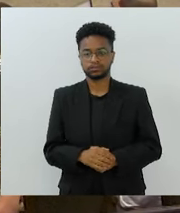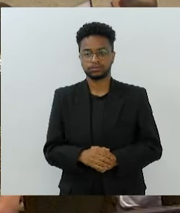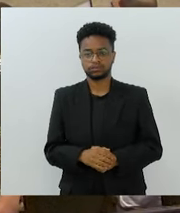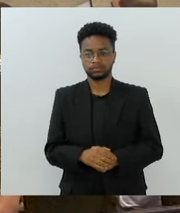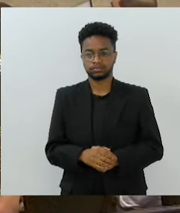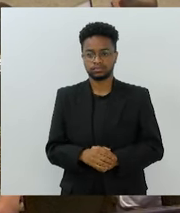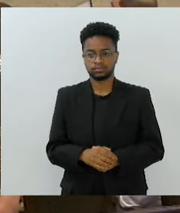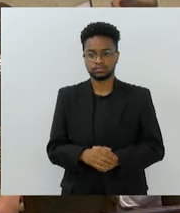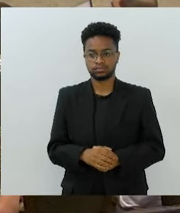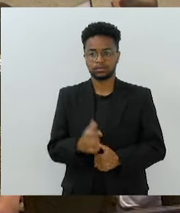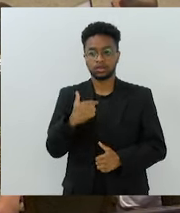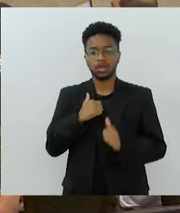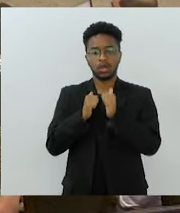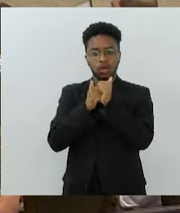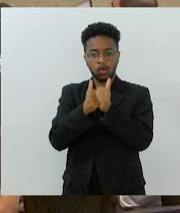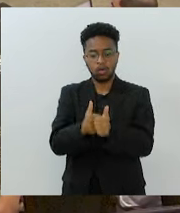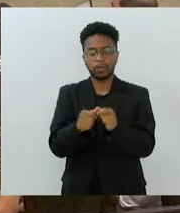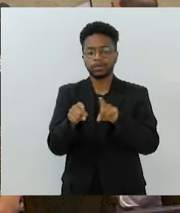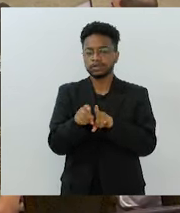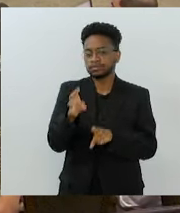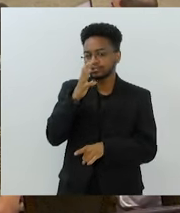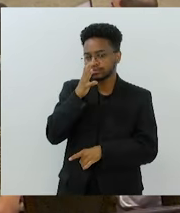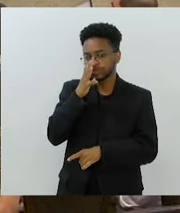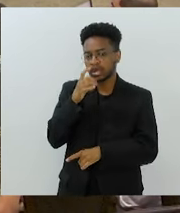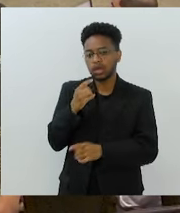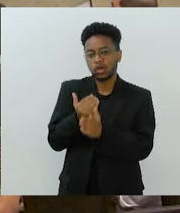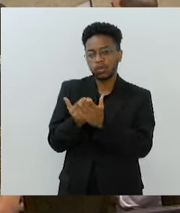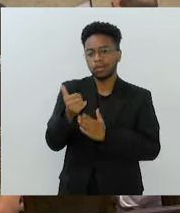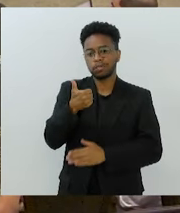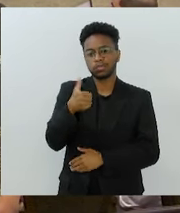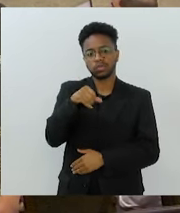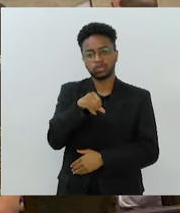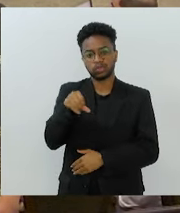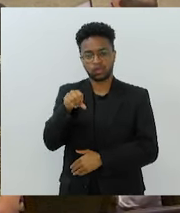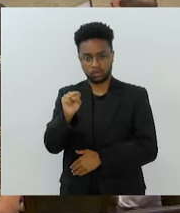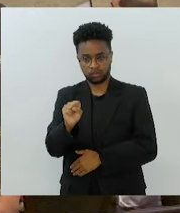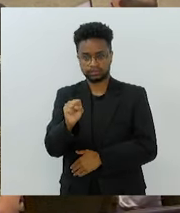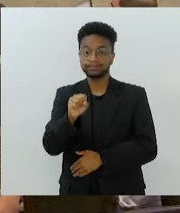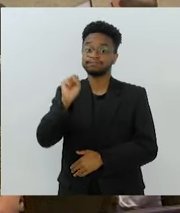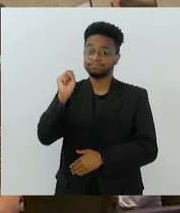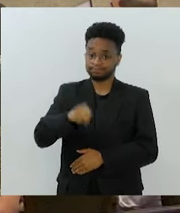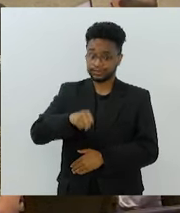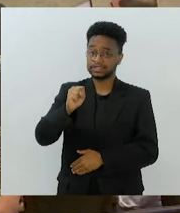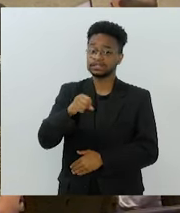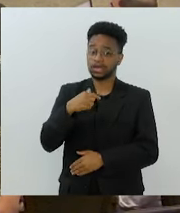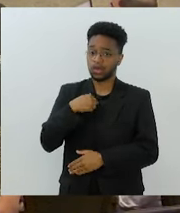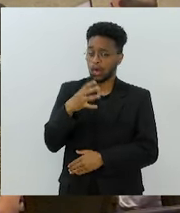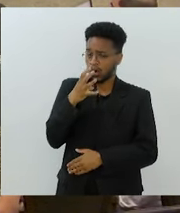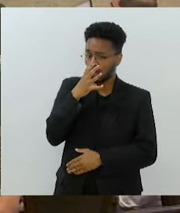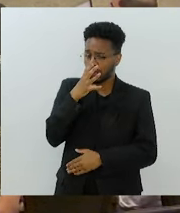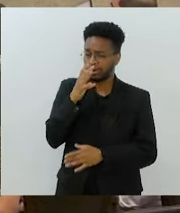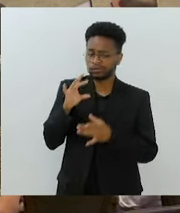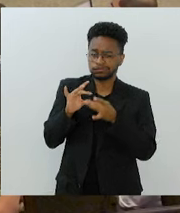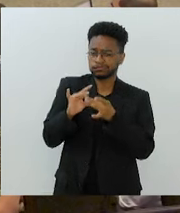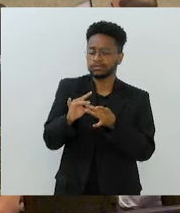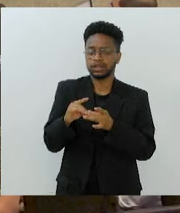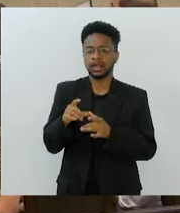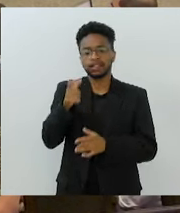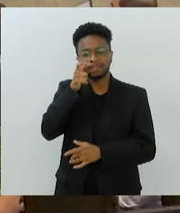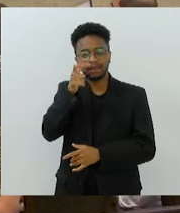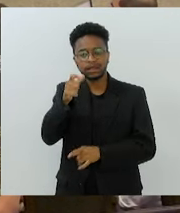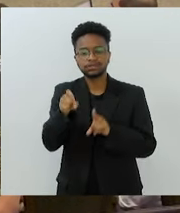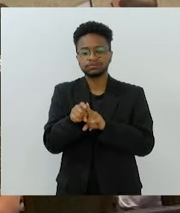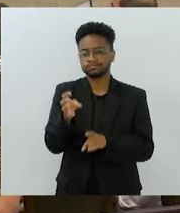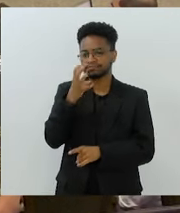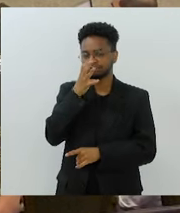Acompanho e admiro o André Trigueiro desde 1998. Sim, acompanho de perto com interesse e admiração este